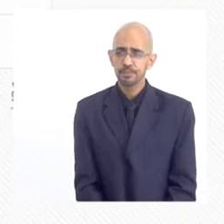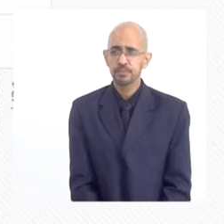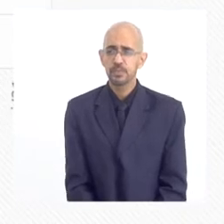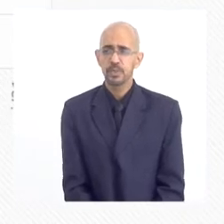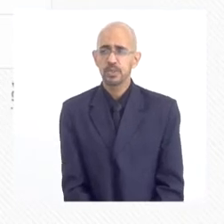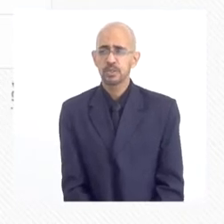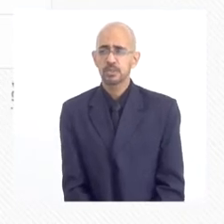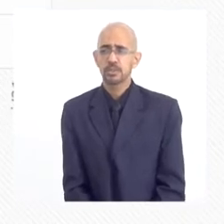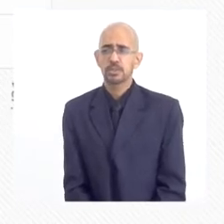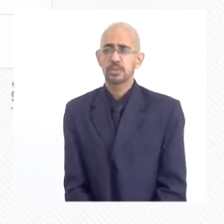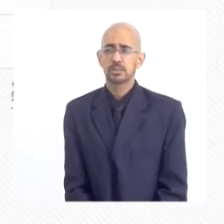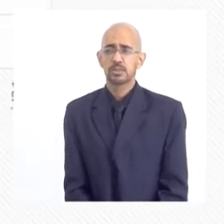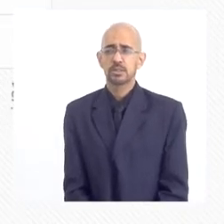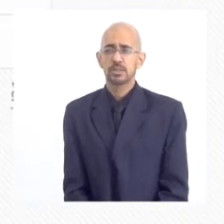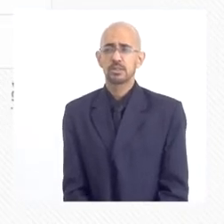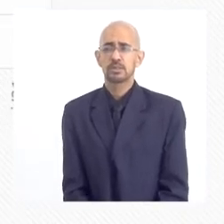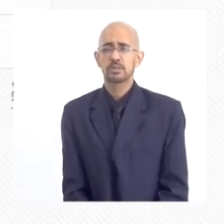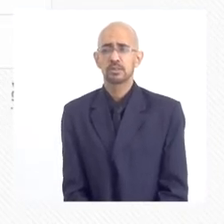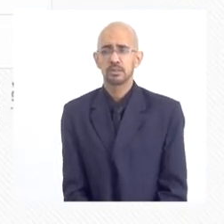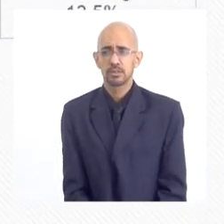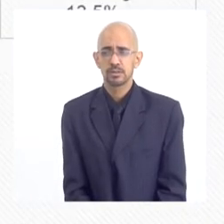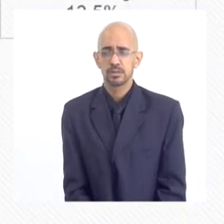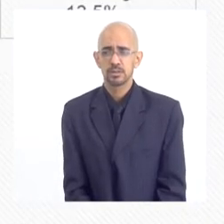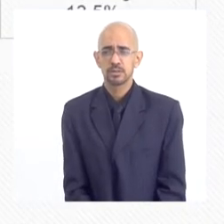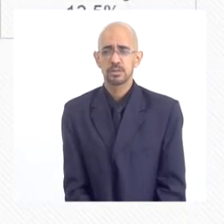Opa, eu acho que avancei.